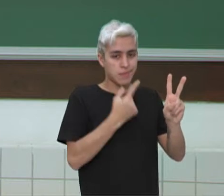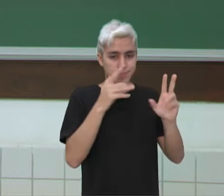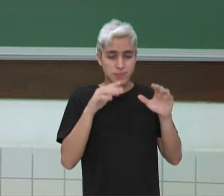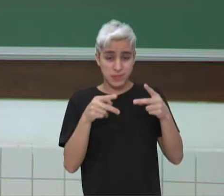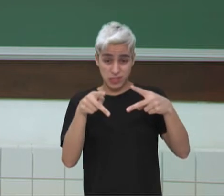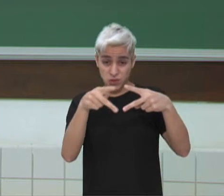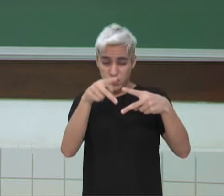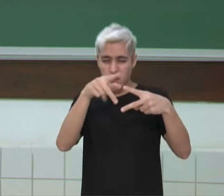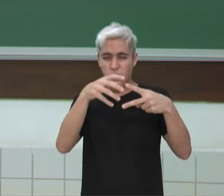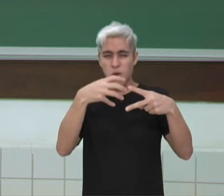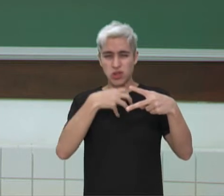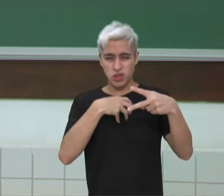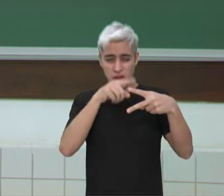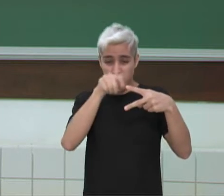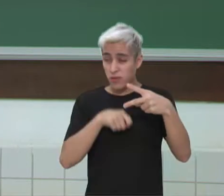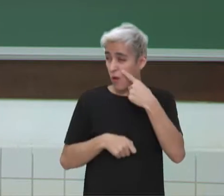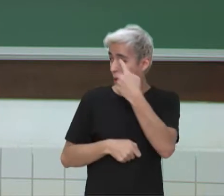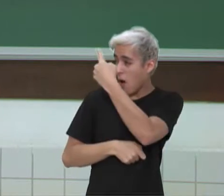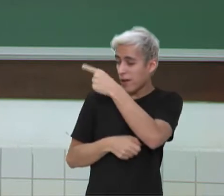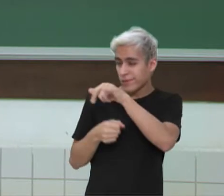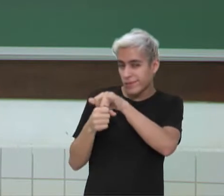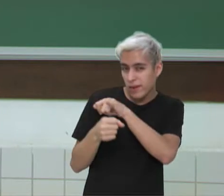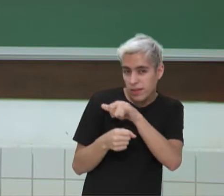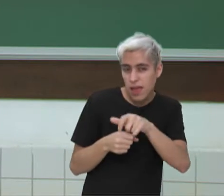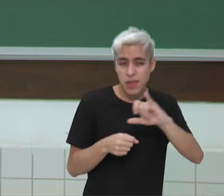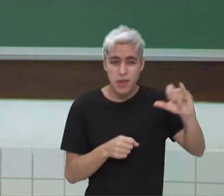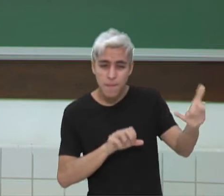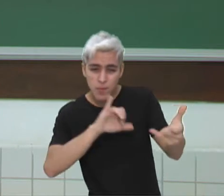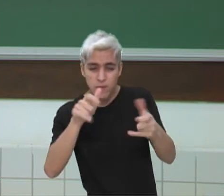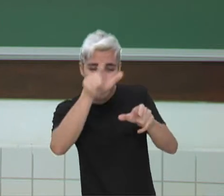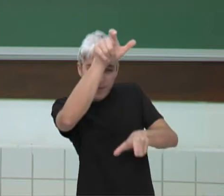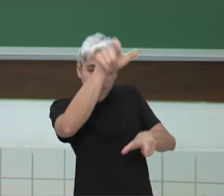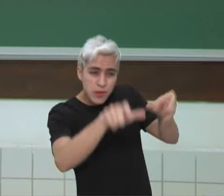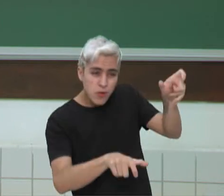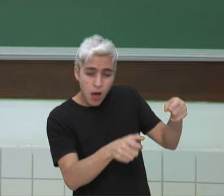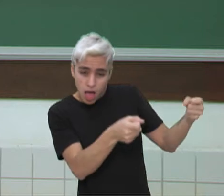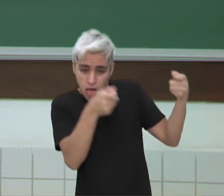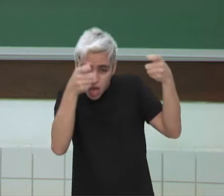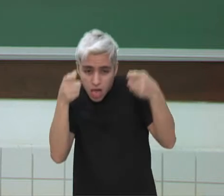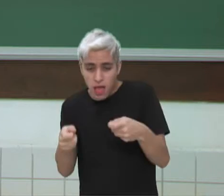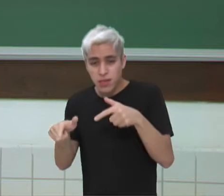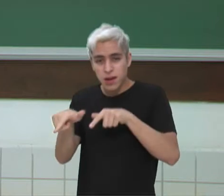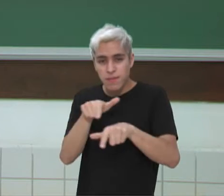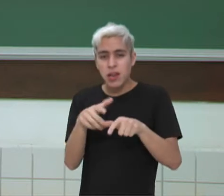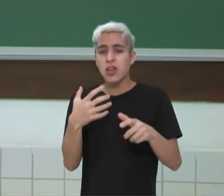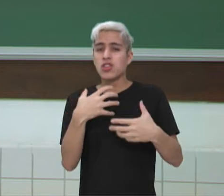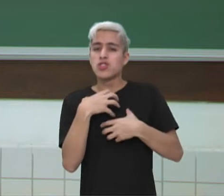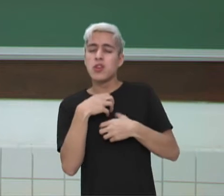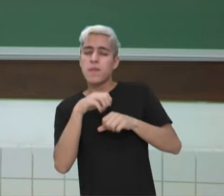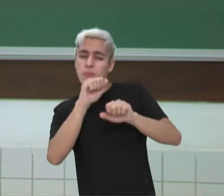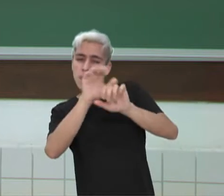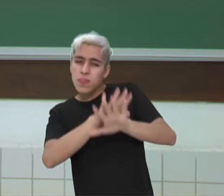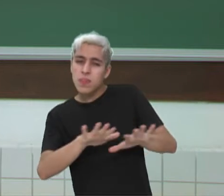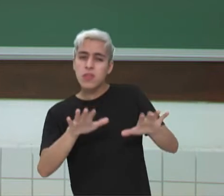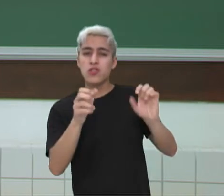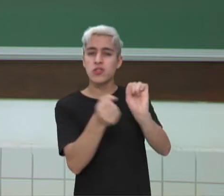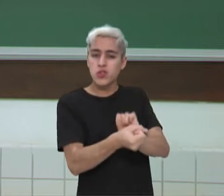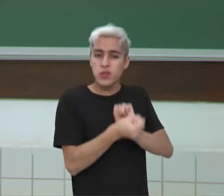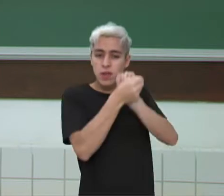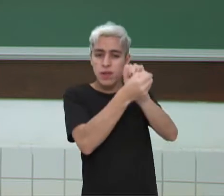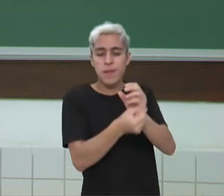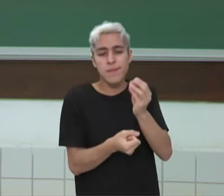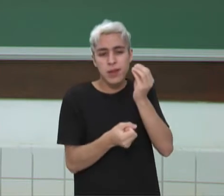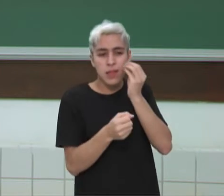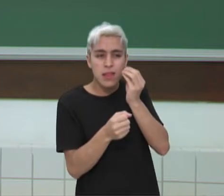encomenda e a mita, duas formas de usar a mão de obra indígena, eram formas disfarçadas de escravidão para